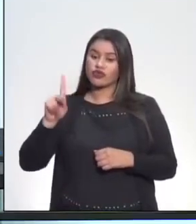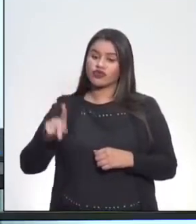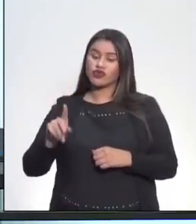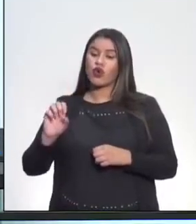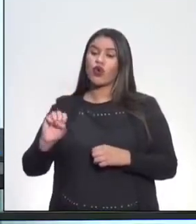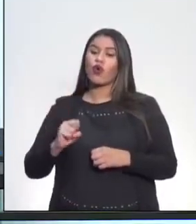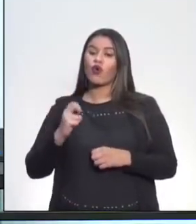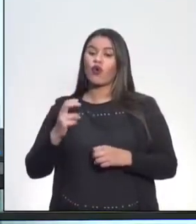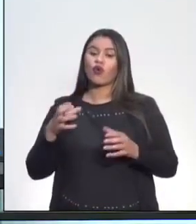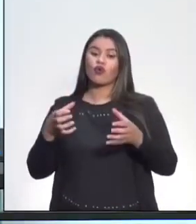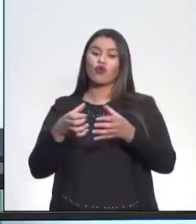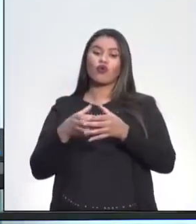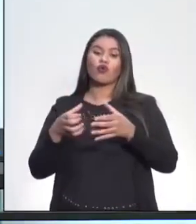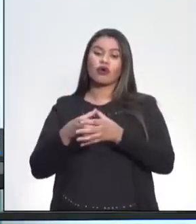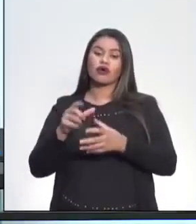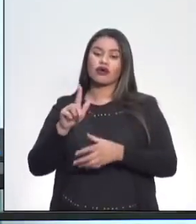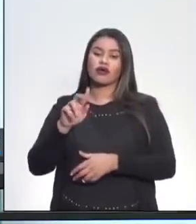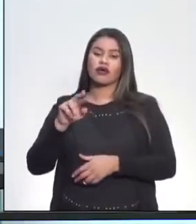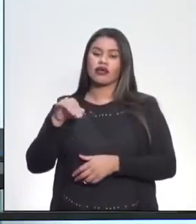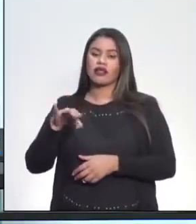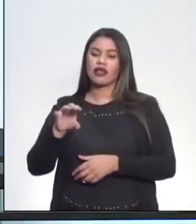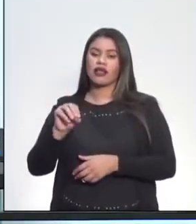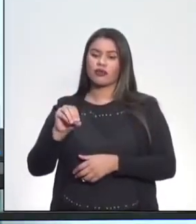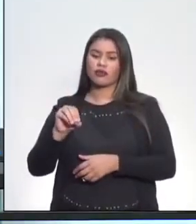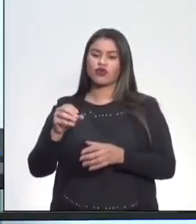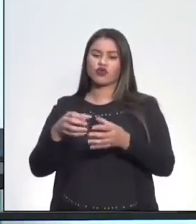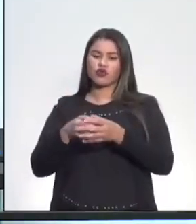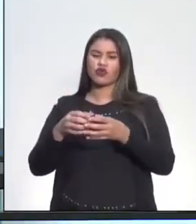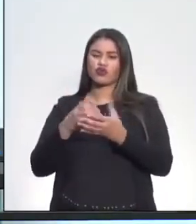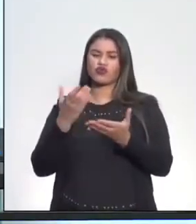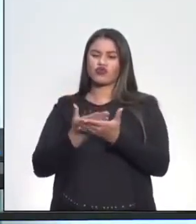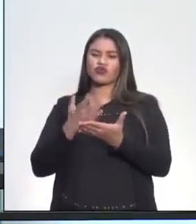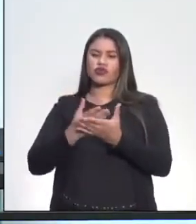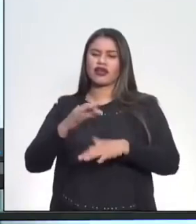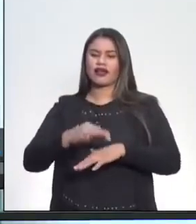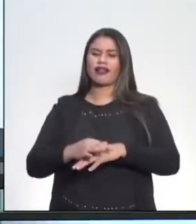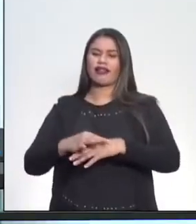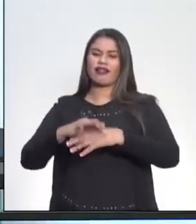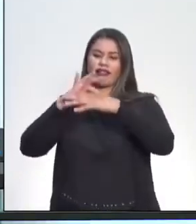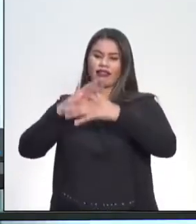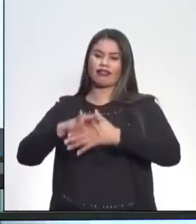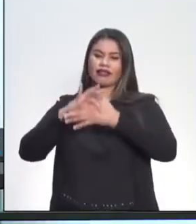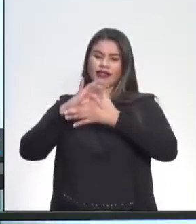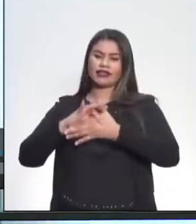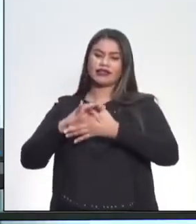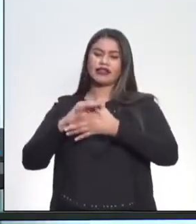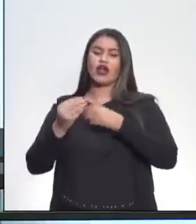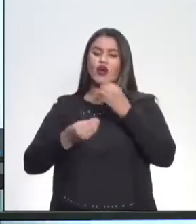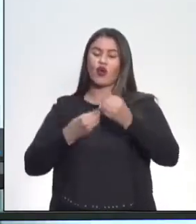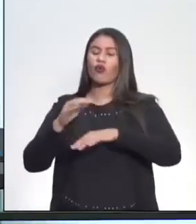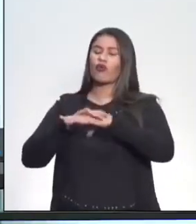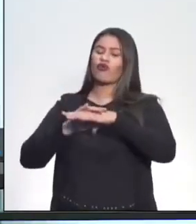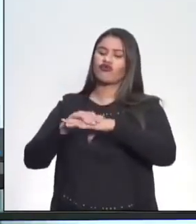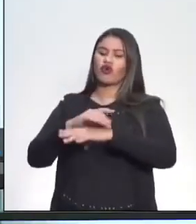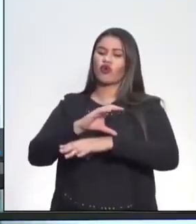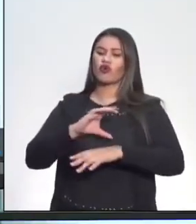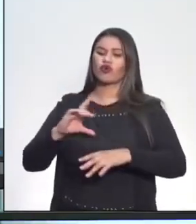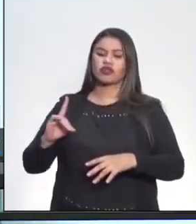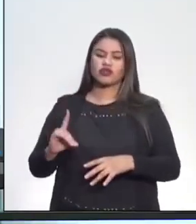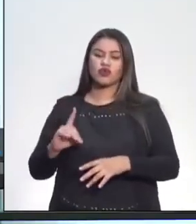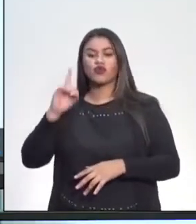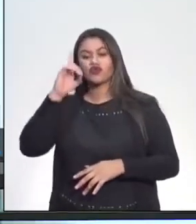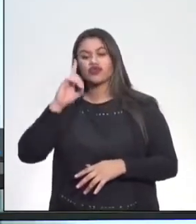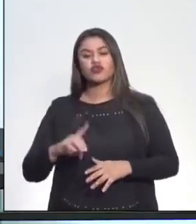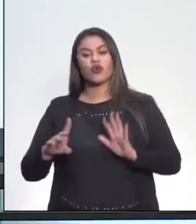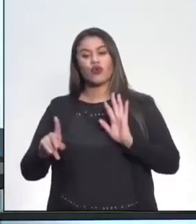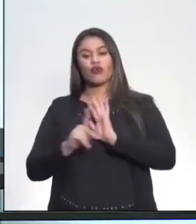Grêmio Estudantil, estarem entrando em contato com a direção da escola, coordenador, diretor da escola, e vendo a